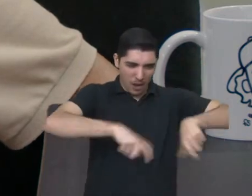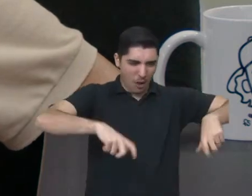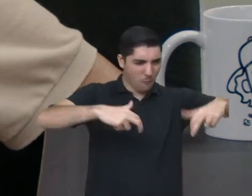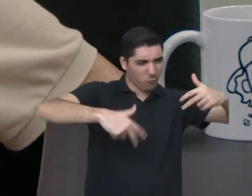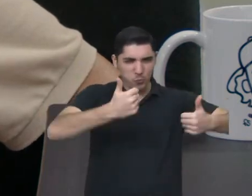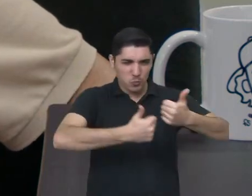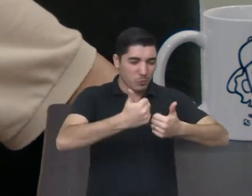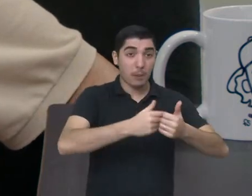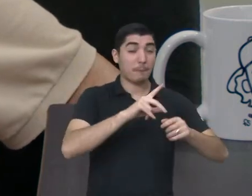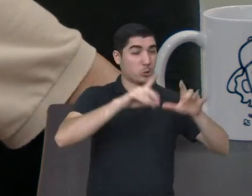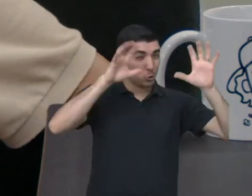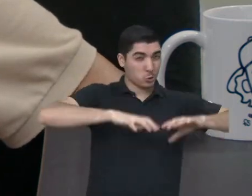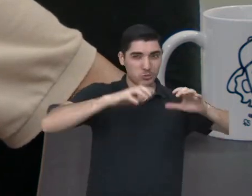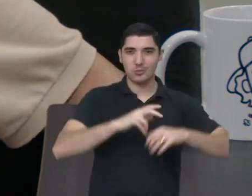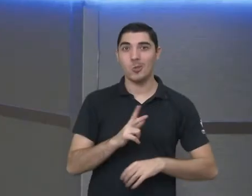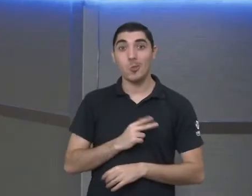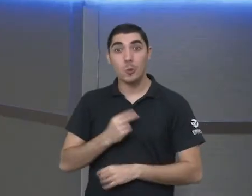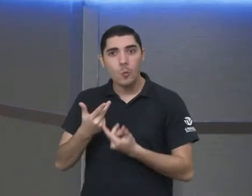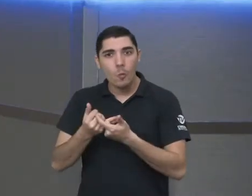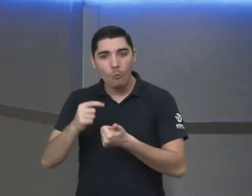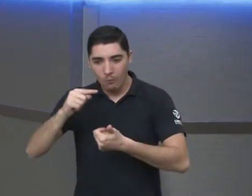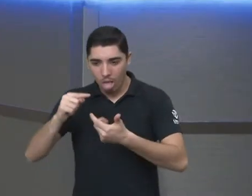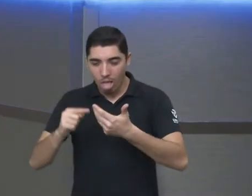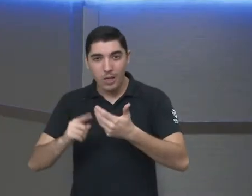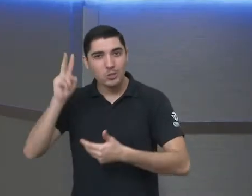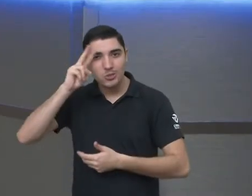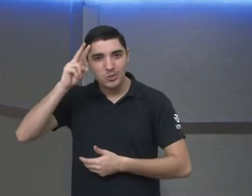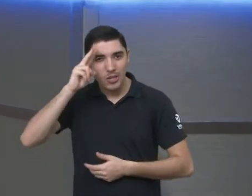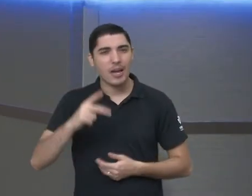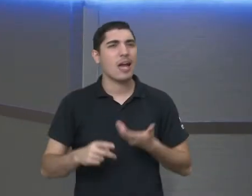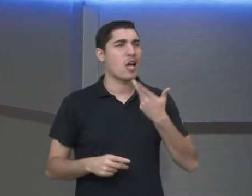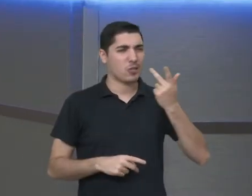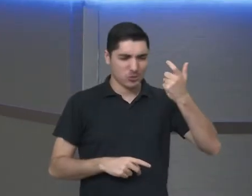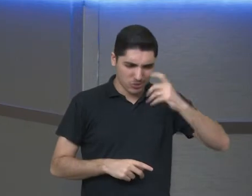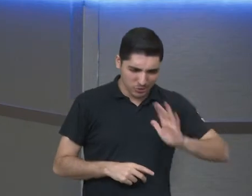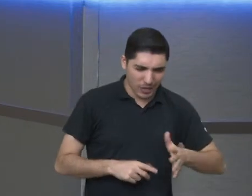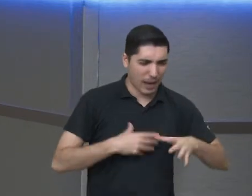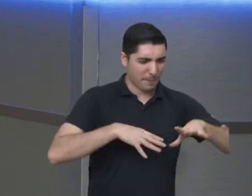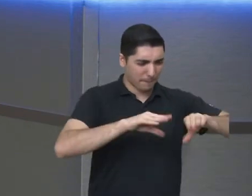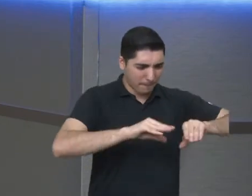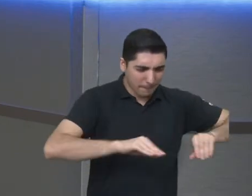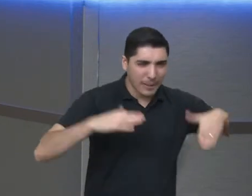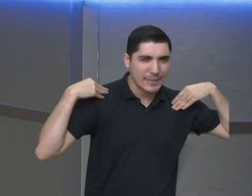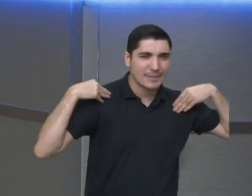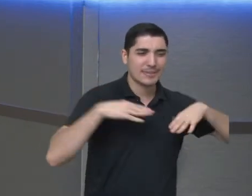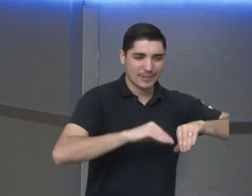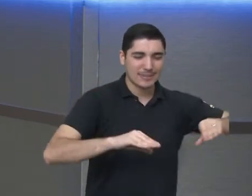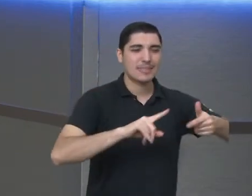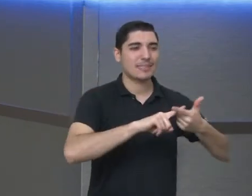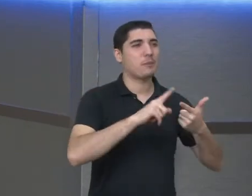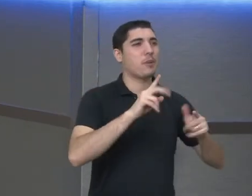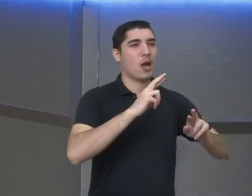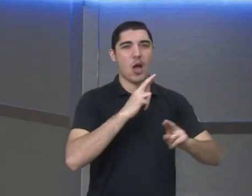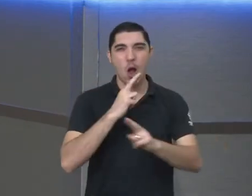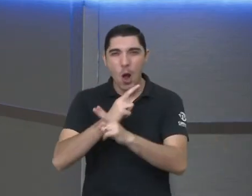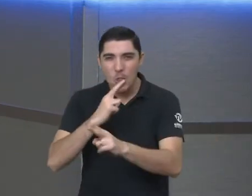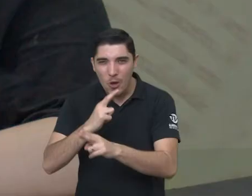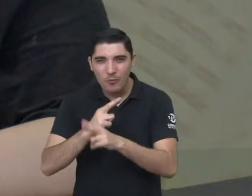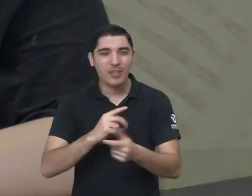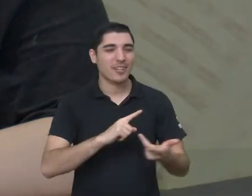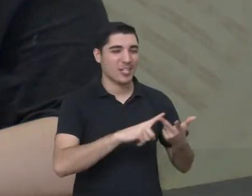André, reclamando, foi com a mão, foi com a mão, foi com a mão, foi com a mão. Então, eu sei que o Romualdo pegou e anulou o gol. E